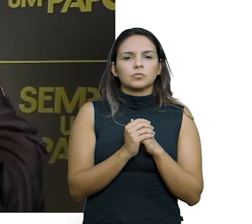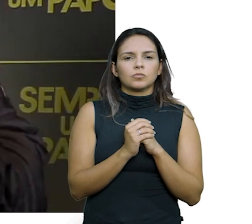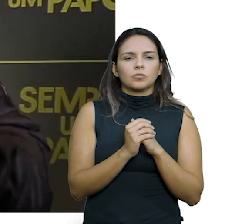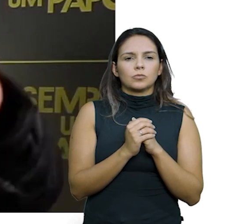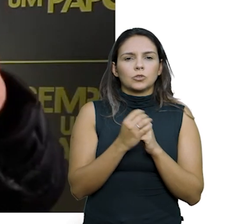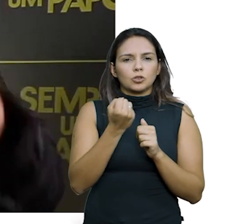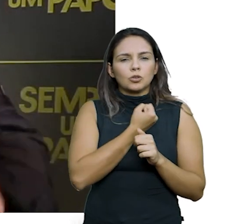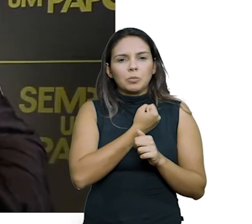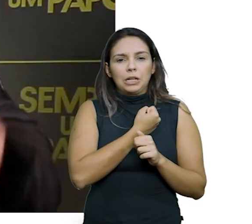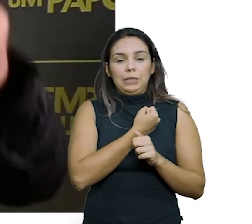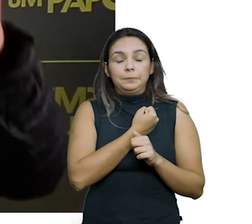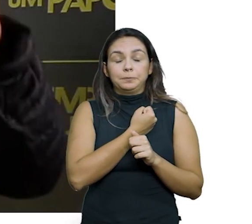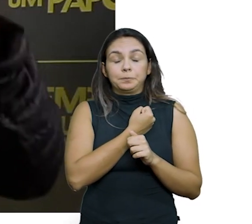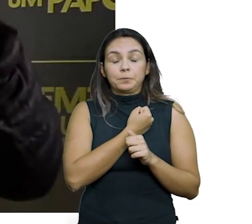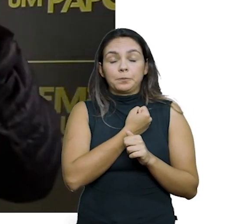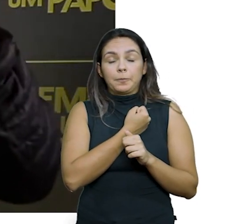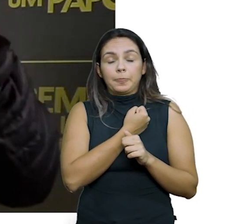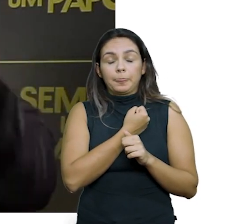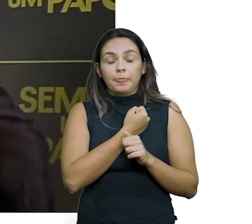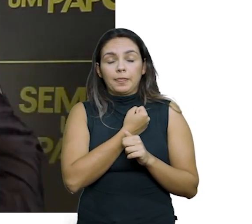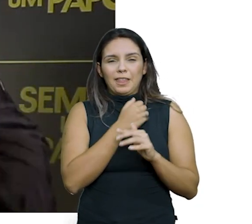os números de infanticídio,